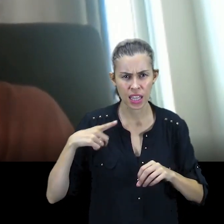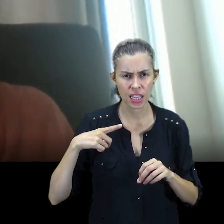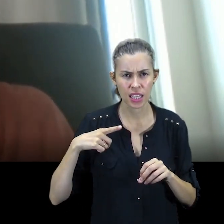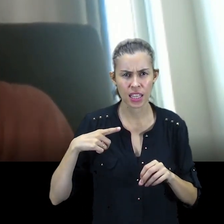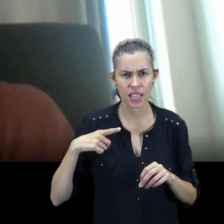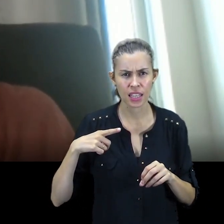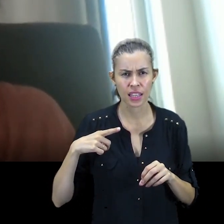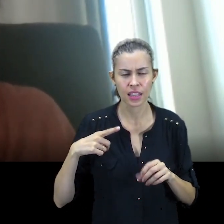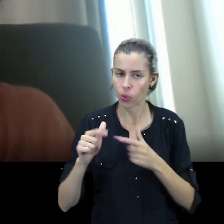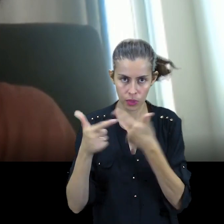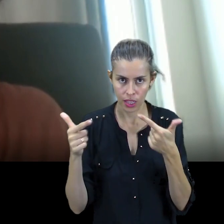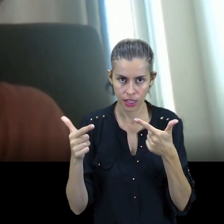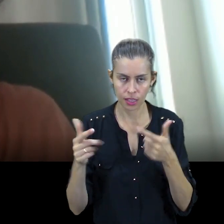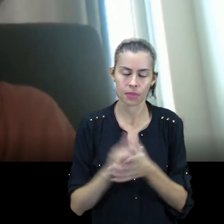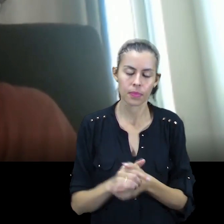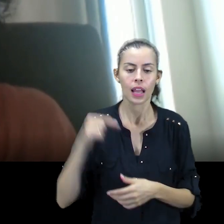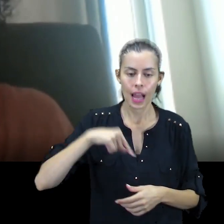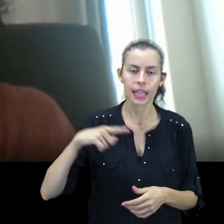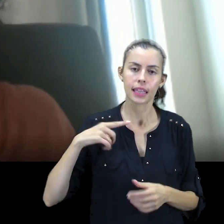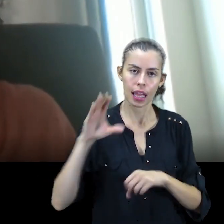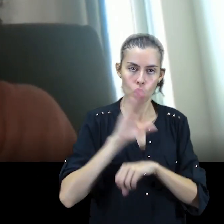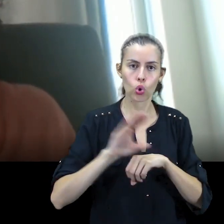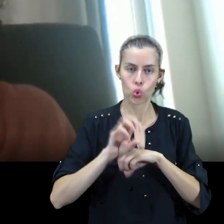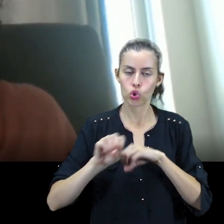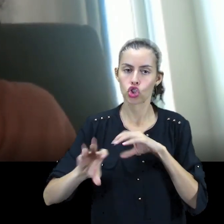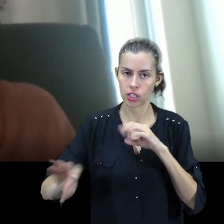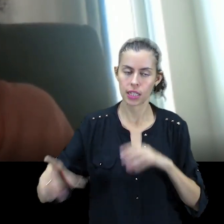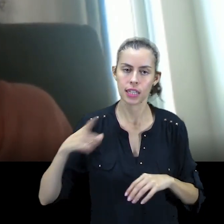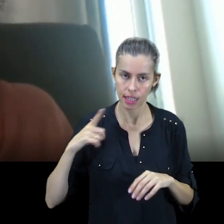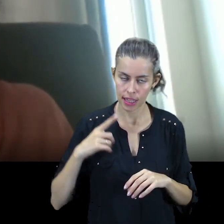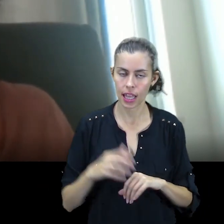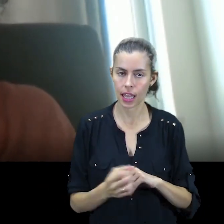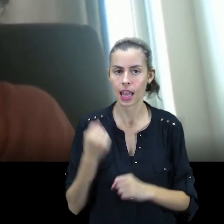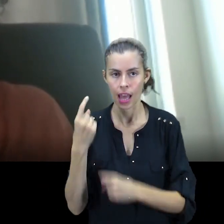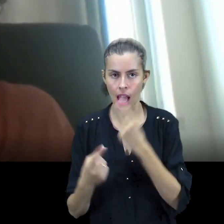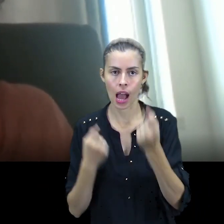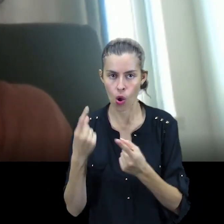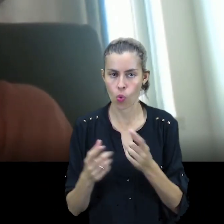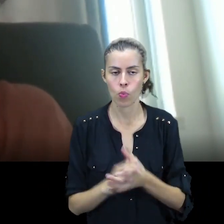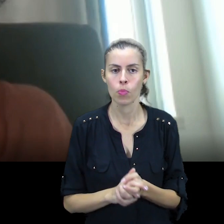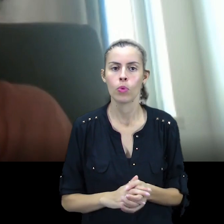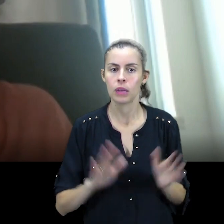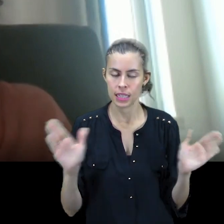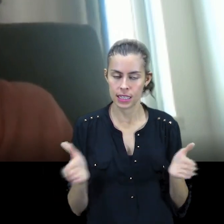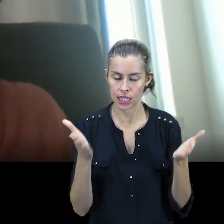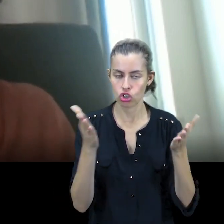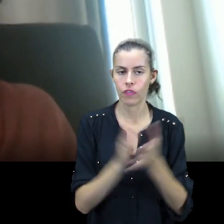eventual, fomentados pela Universidade Aberta do Brasil. A resolução desse